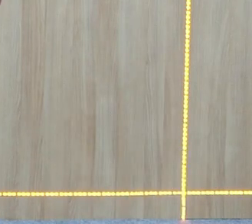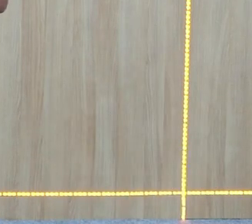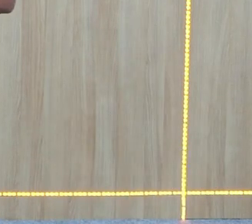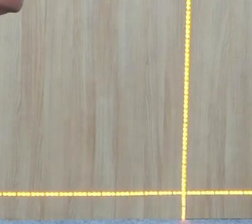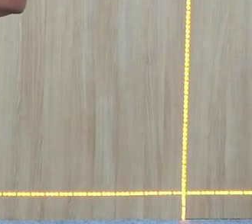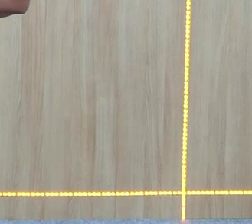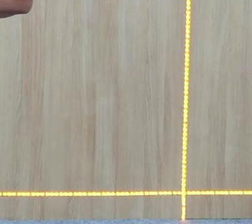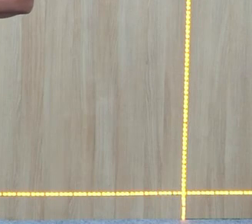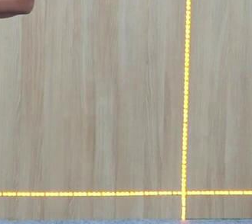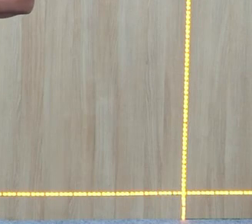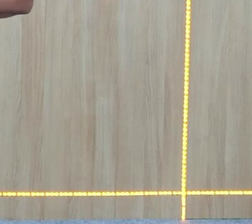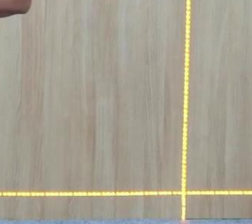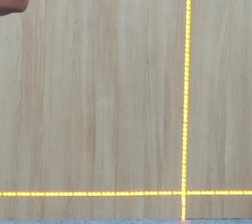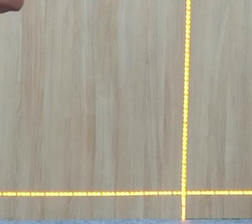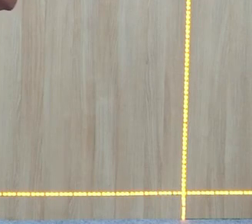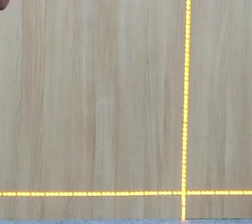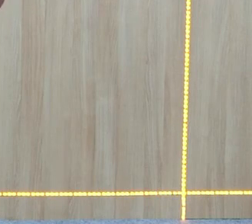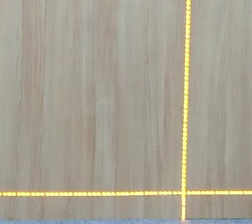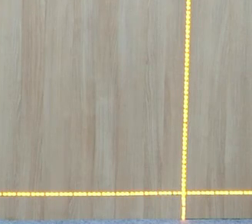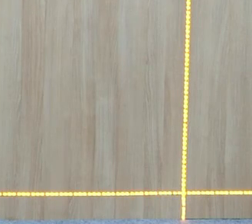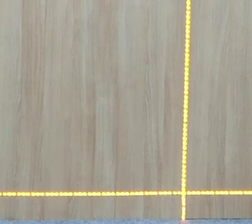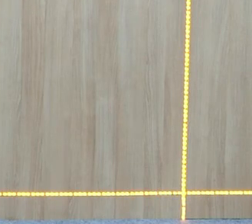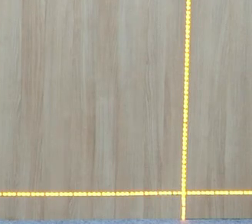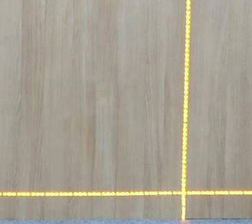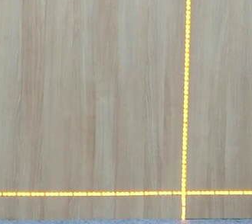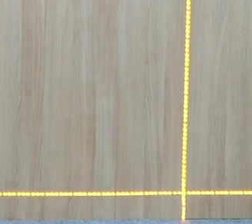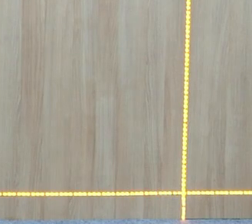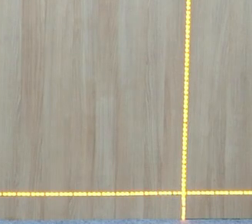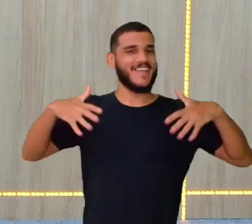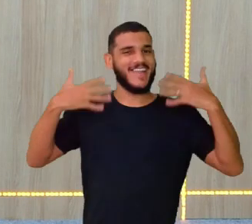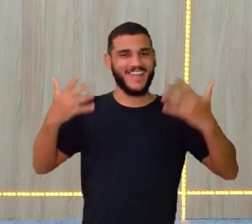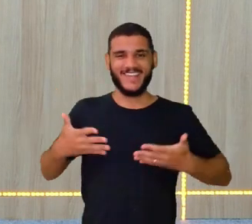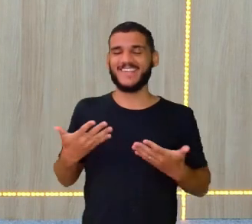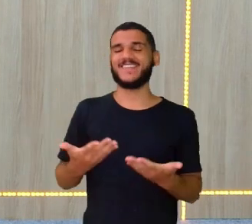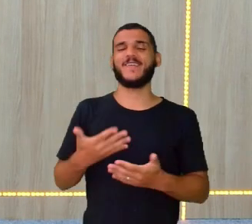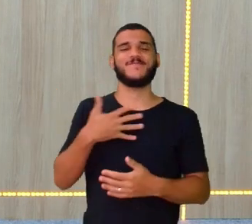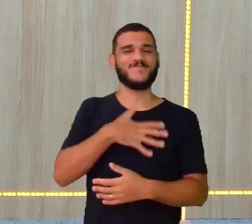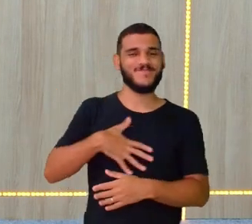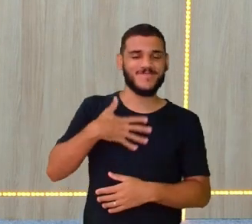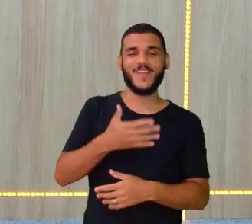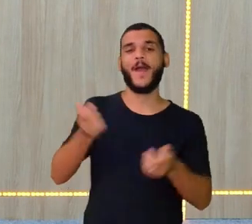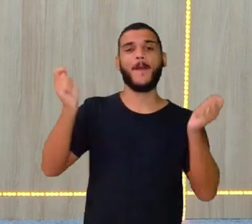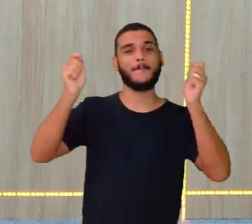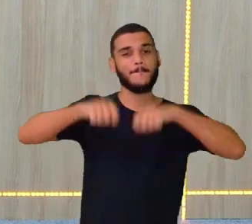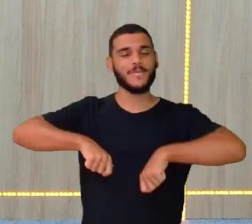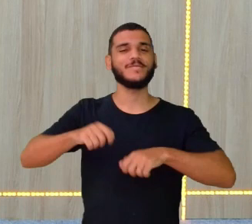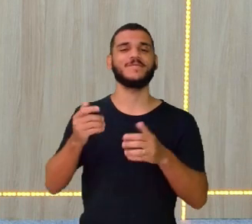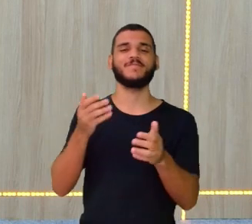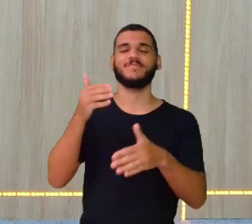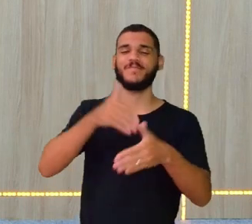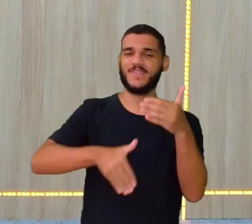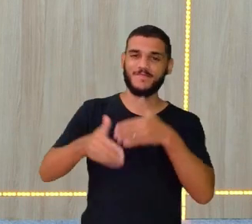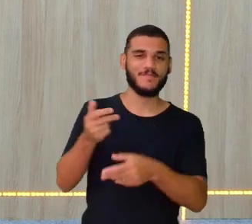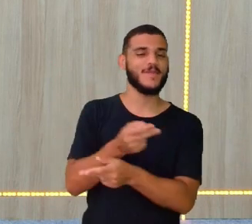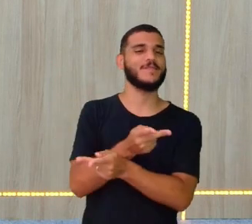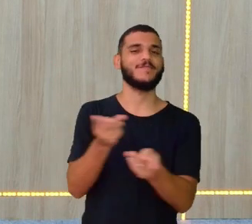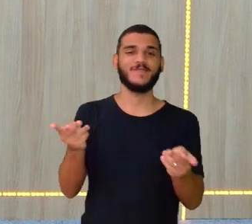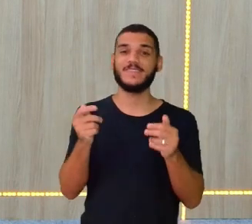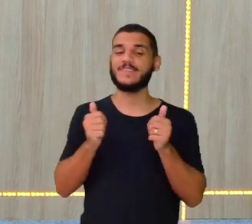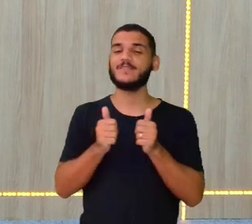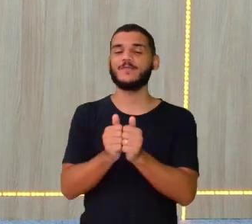letivo 2023 e é uma alegria, um privilégio, não é? Porque estamos